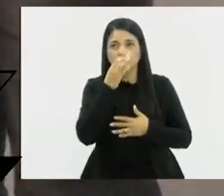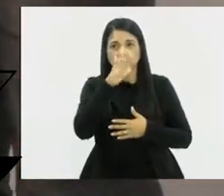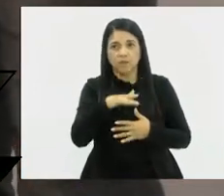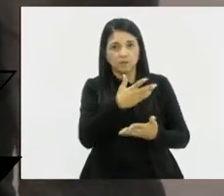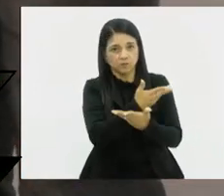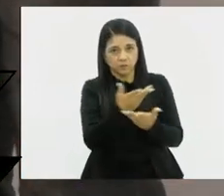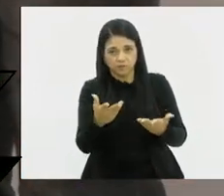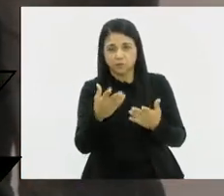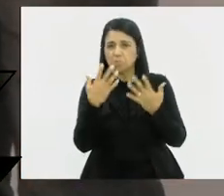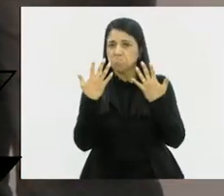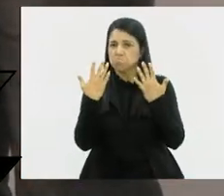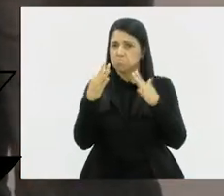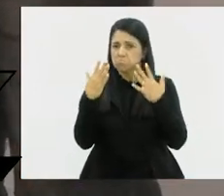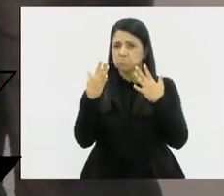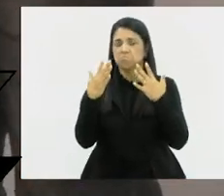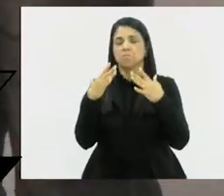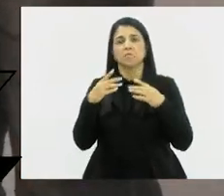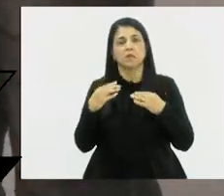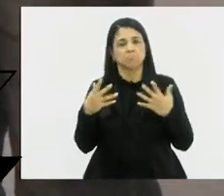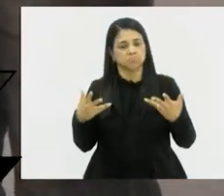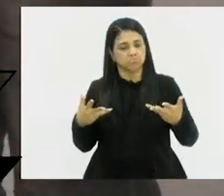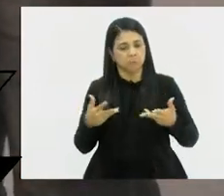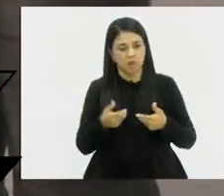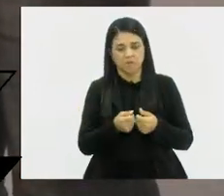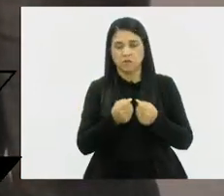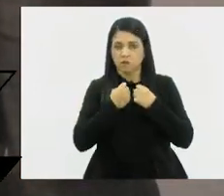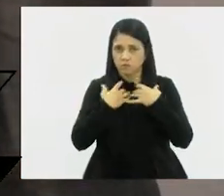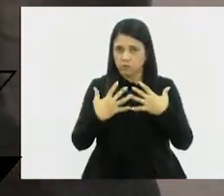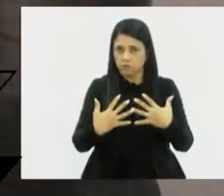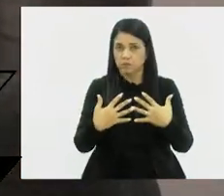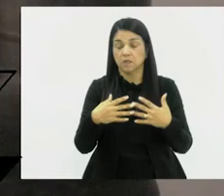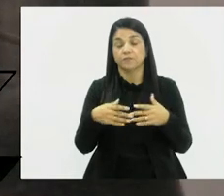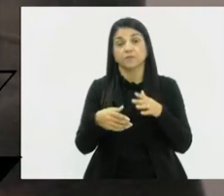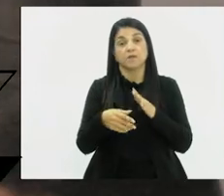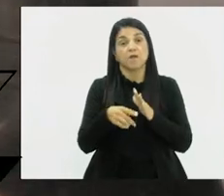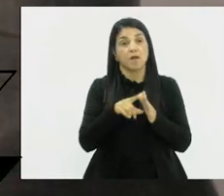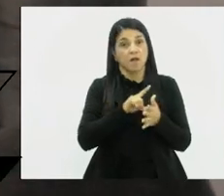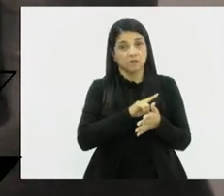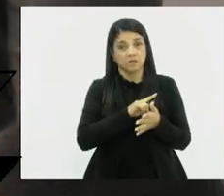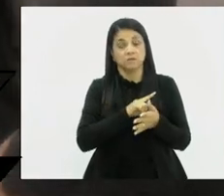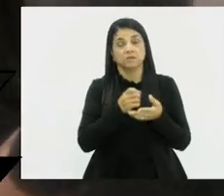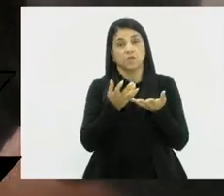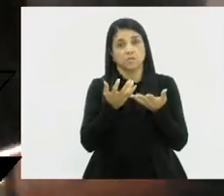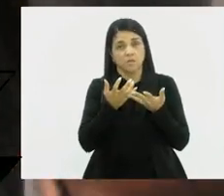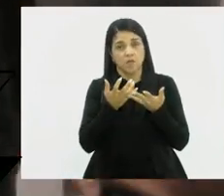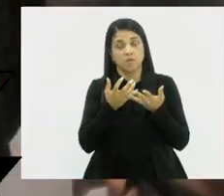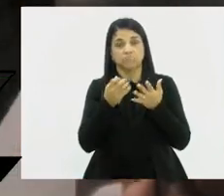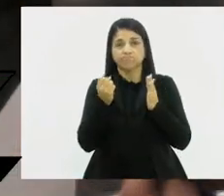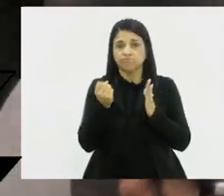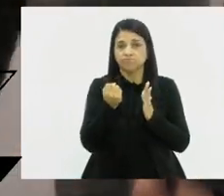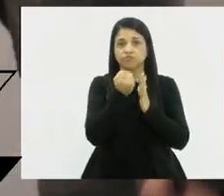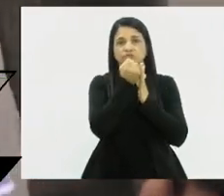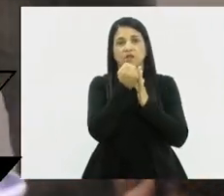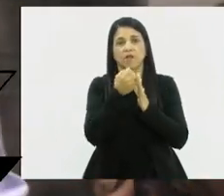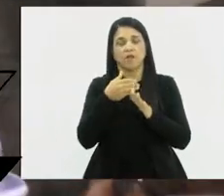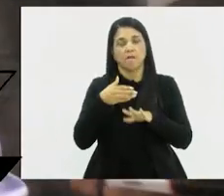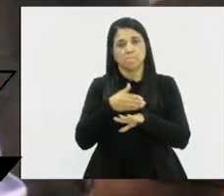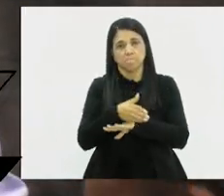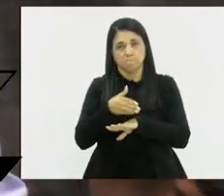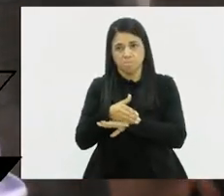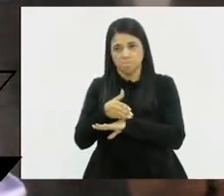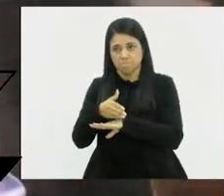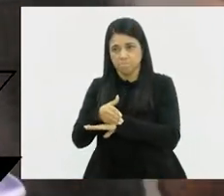pela brilhante audiência. E, antes de mais nada, eu queria destacar aqui a presença dos